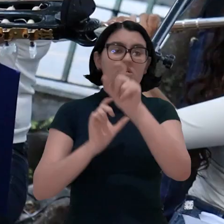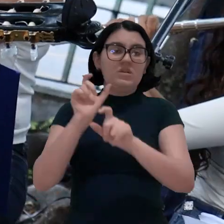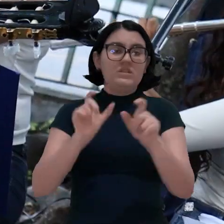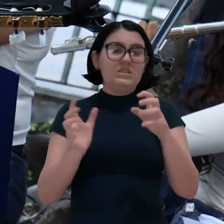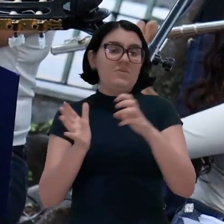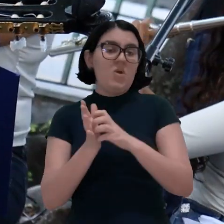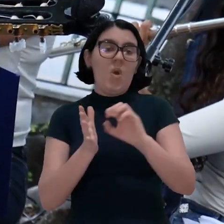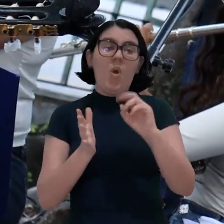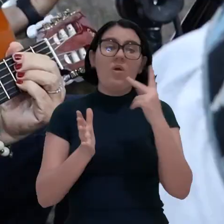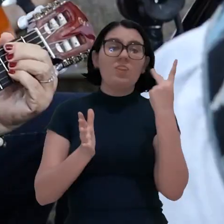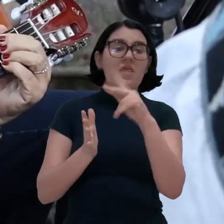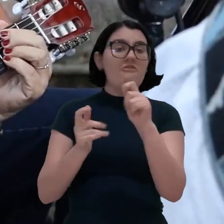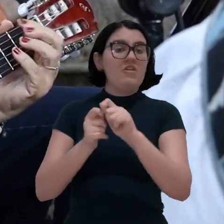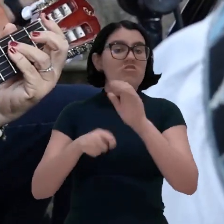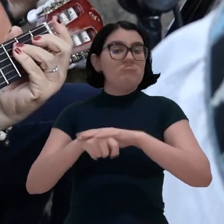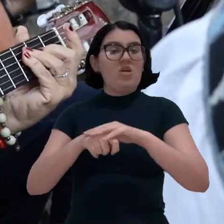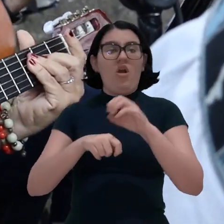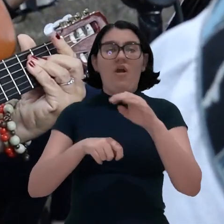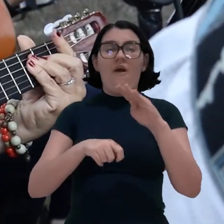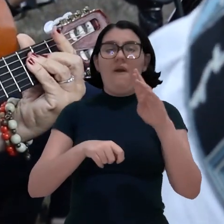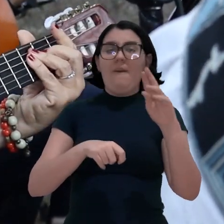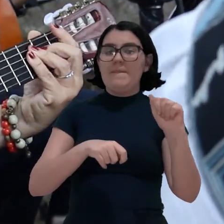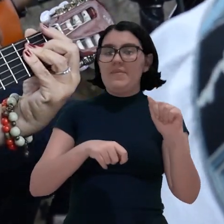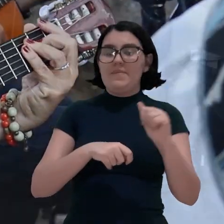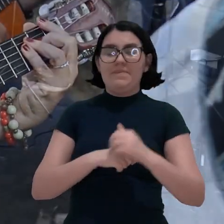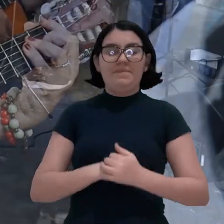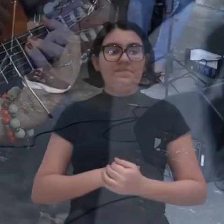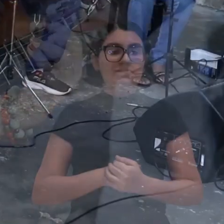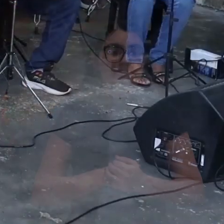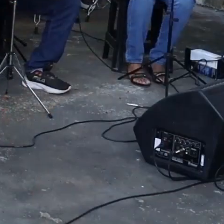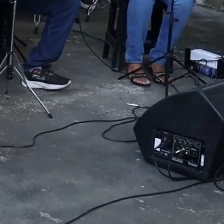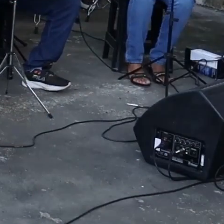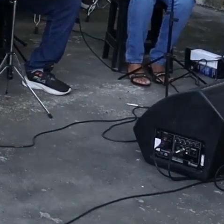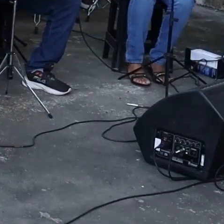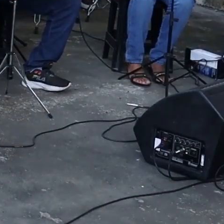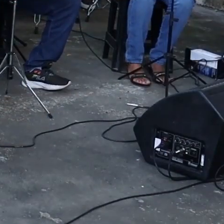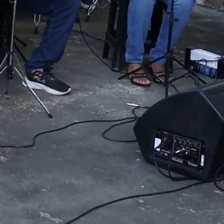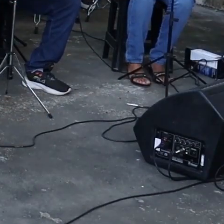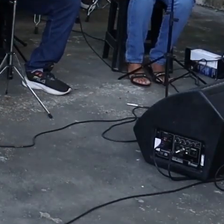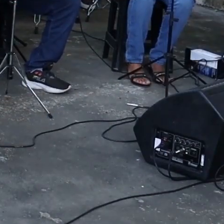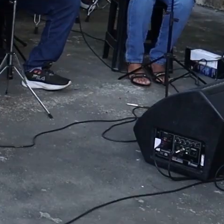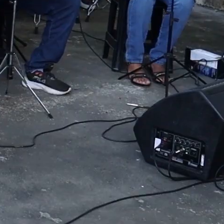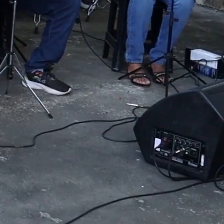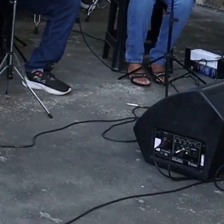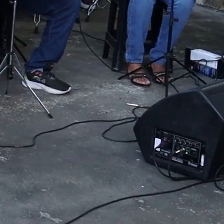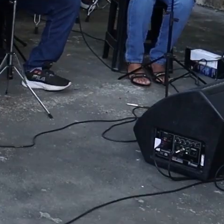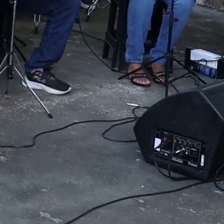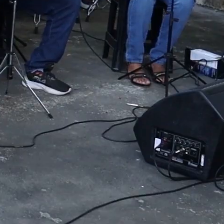o espaço que a gente tem para o servidor, né, ou suas obras.